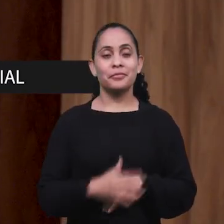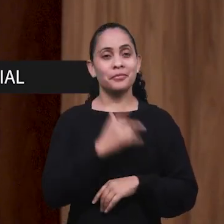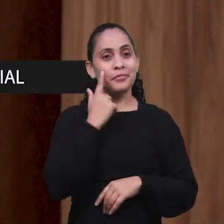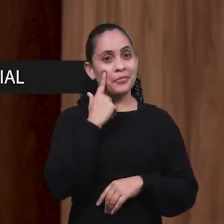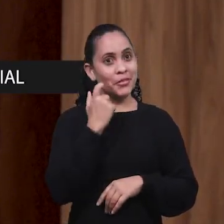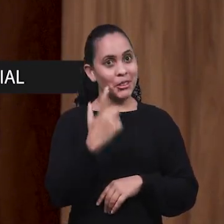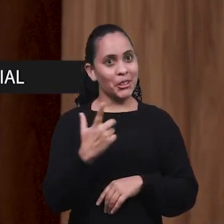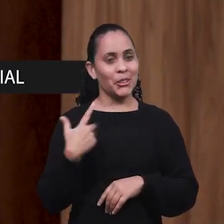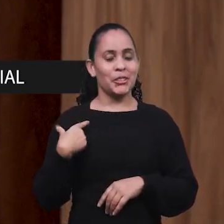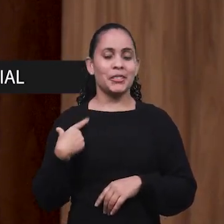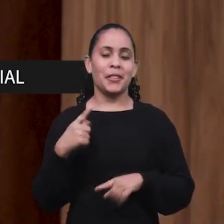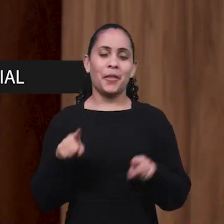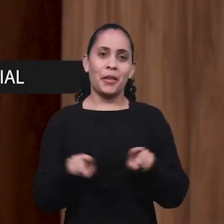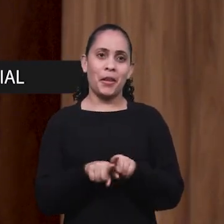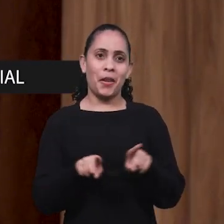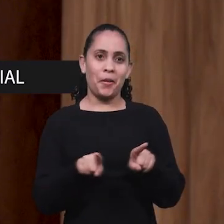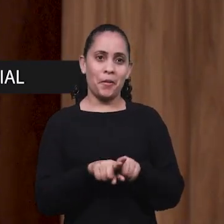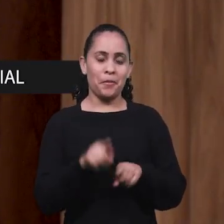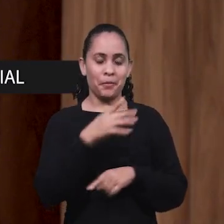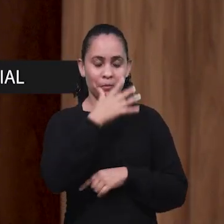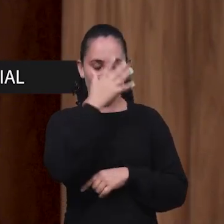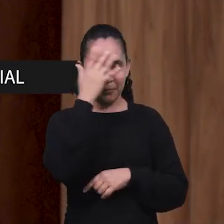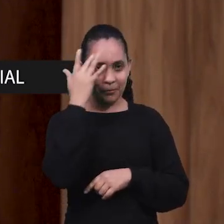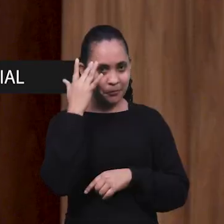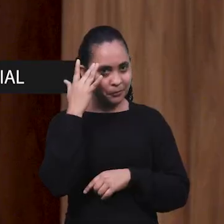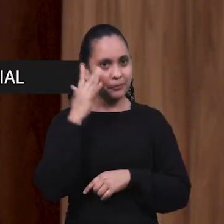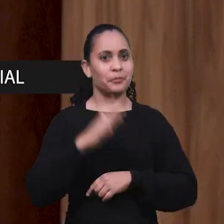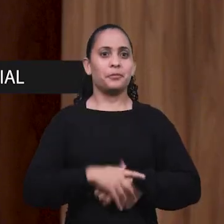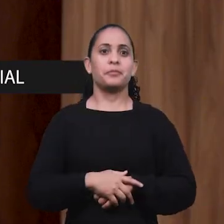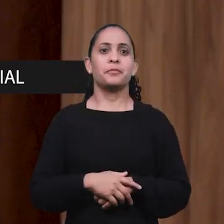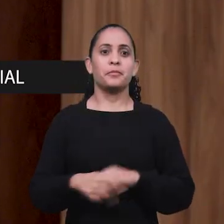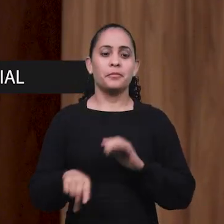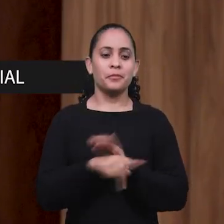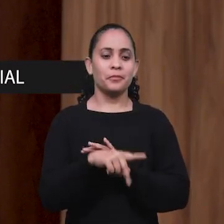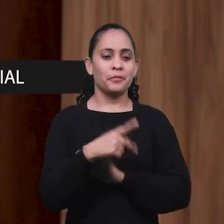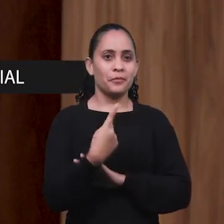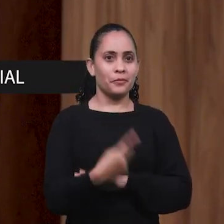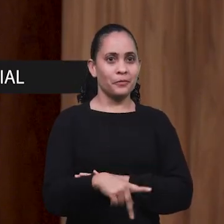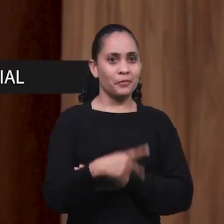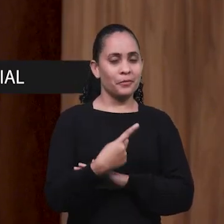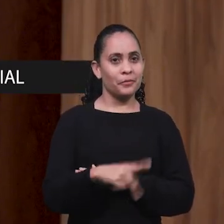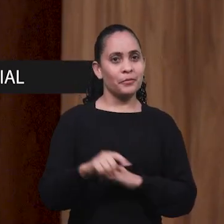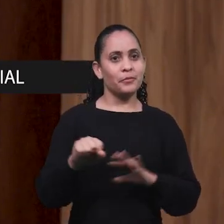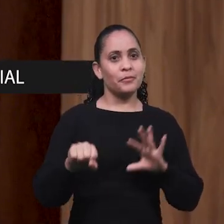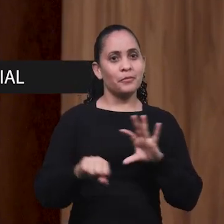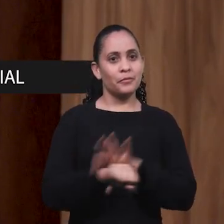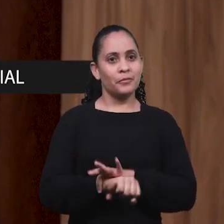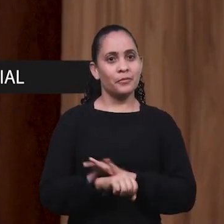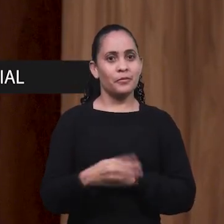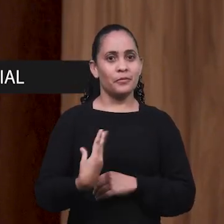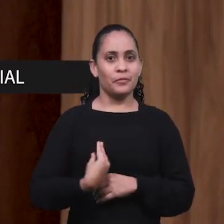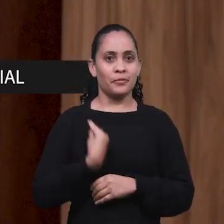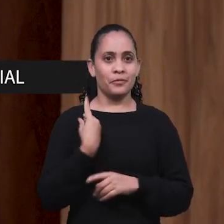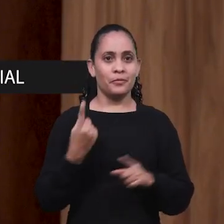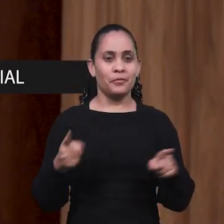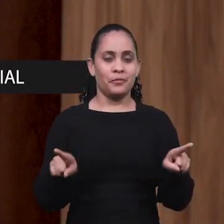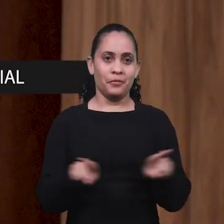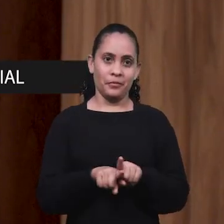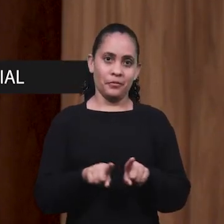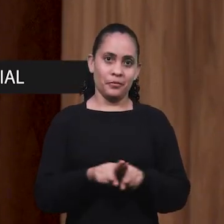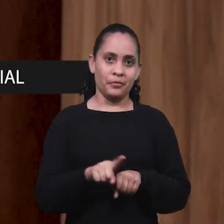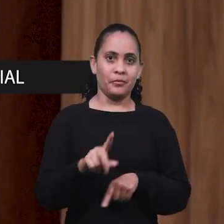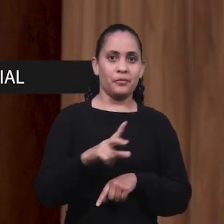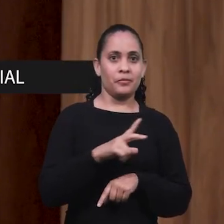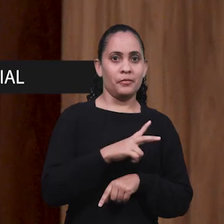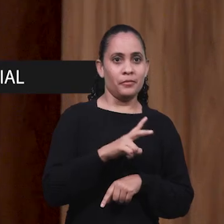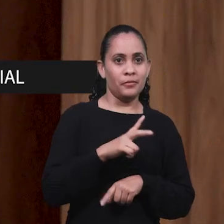boa. E quem vai falar é um especialista. Ele é especialista em investimentos, né? Seguros e previdência privada,